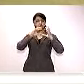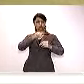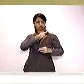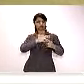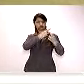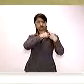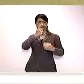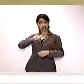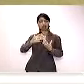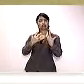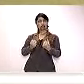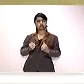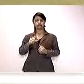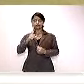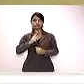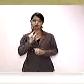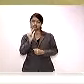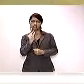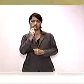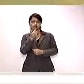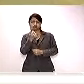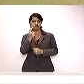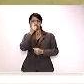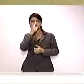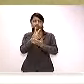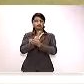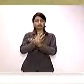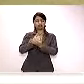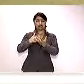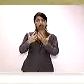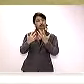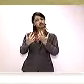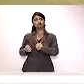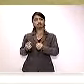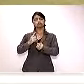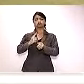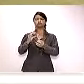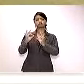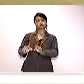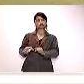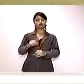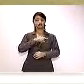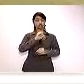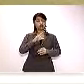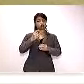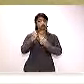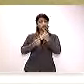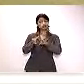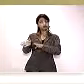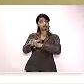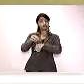ir regularidade como as poucas falhas não constituem motivo para a aprovação das contas voto pela sua regularidade com as determinações e recomendações